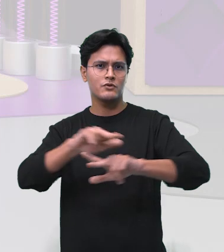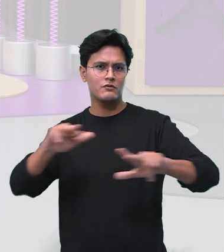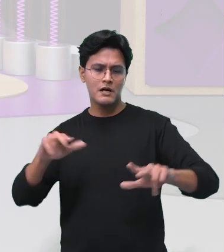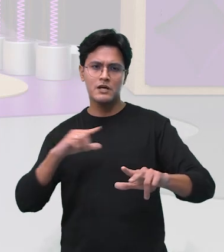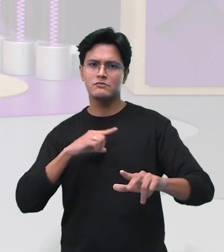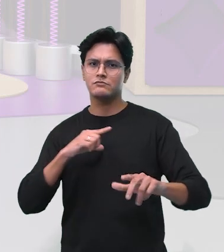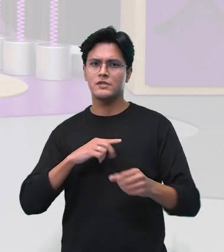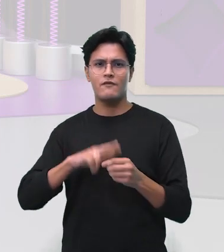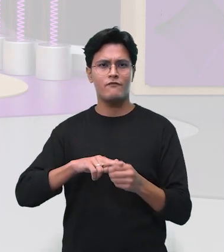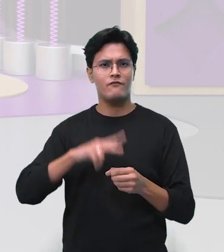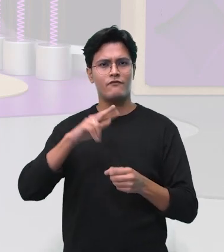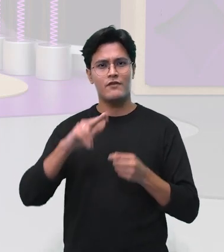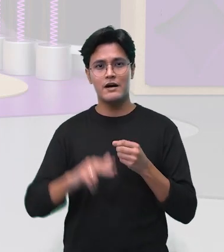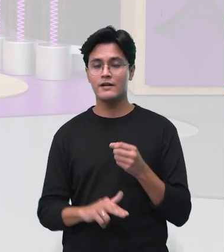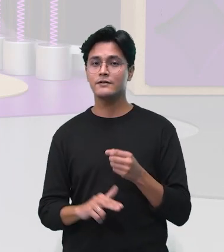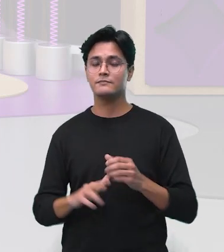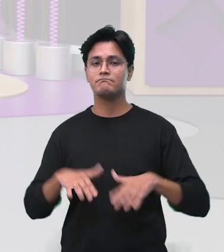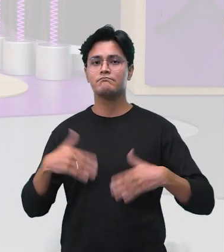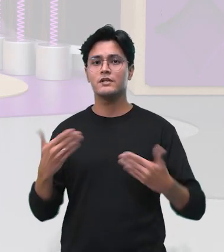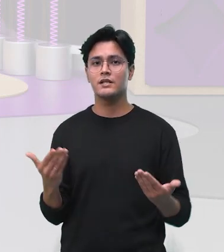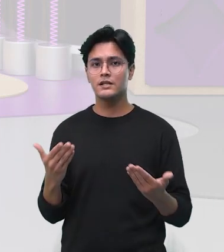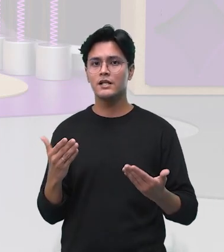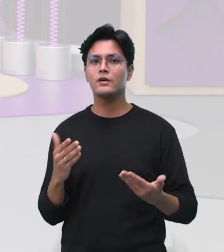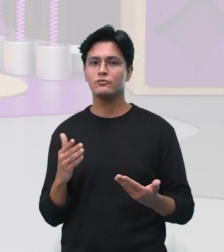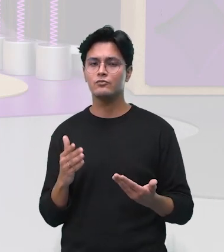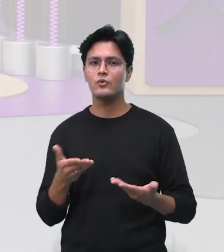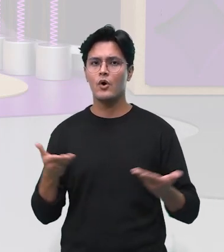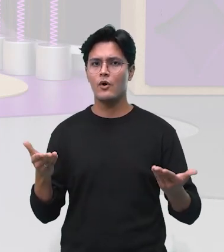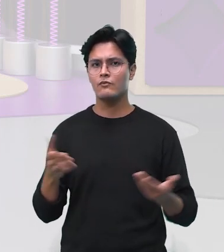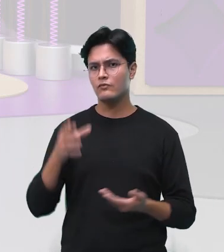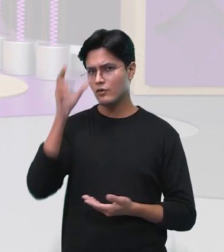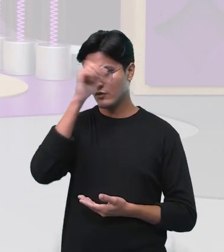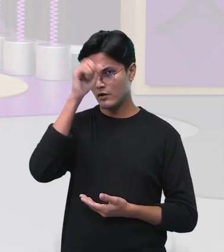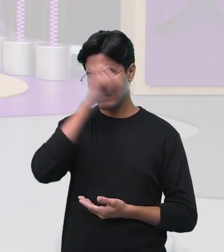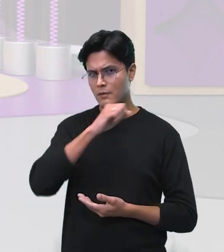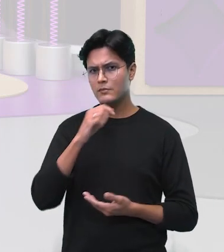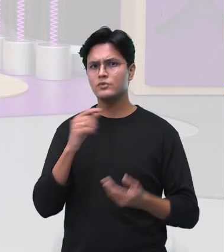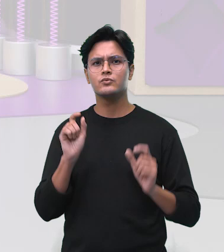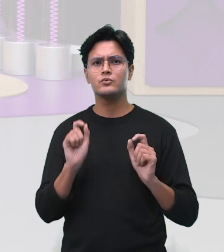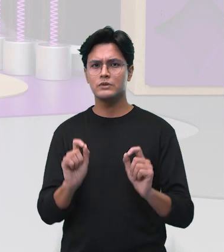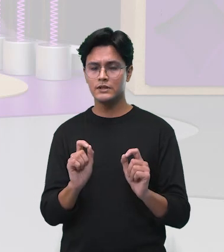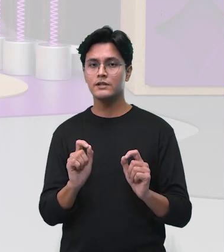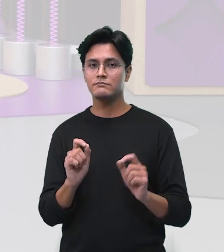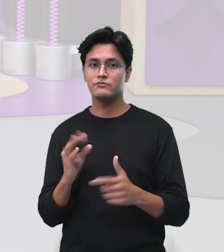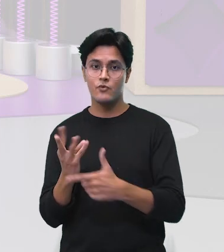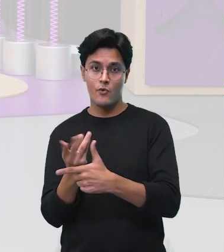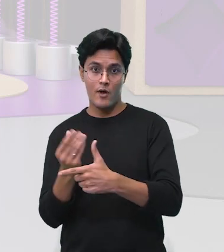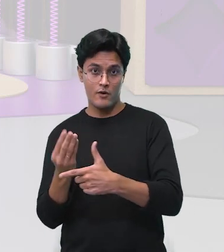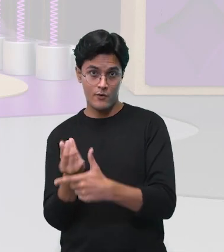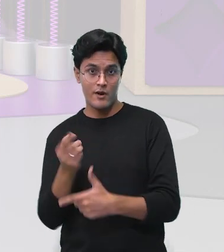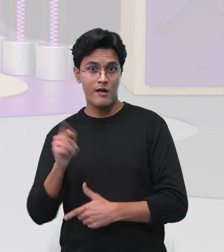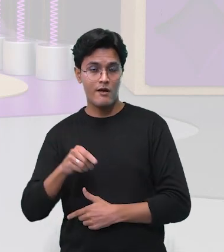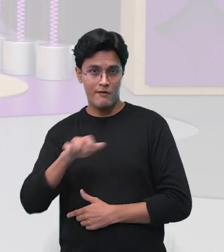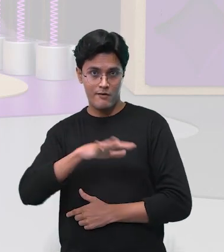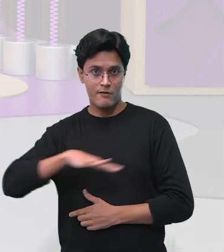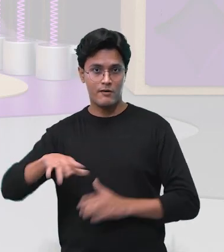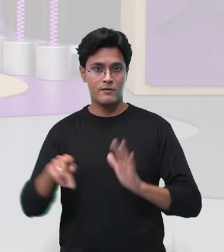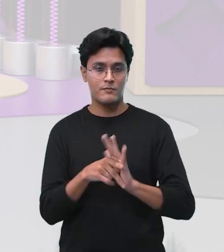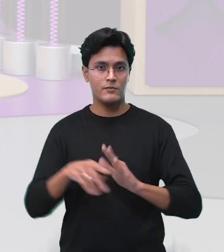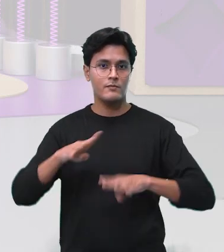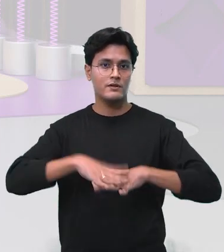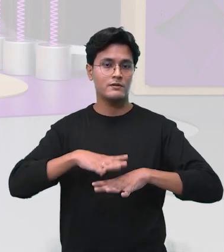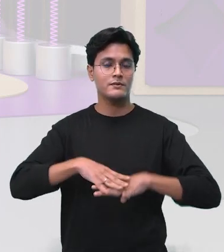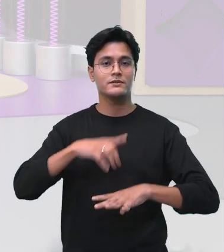variáveis. Então o que nós estamos aprendendo até aqui? Que a álgebra é um ramo da matemática que utiliza letras